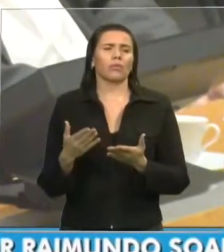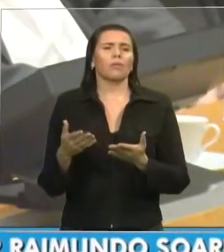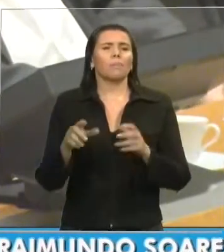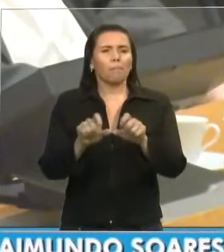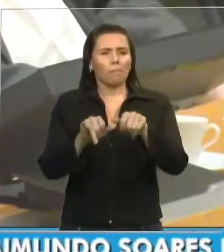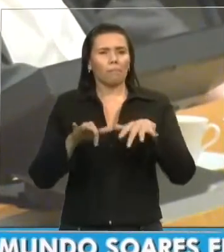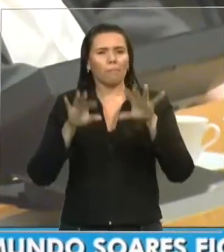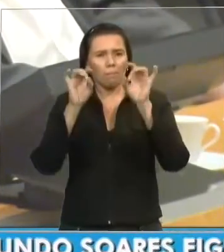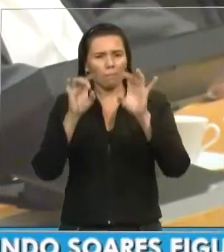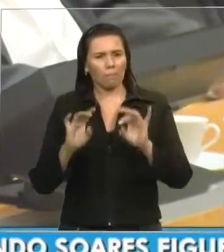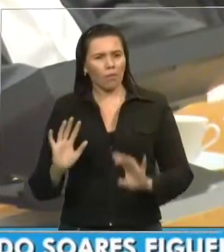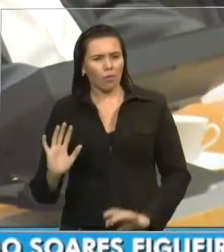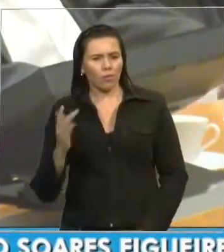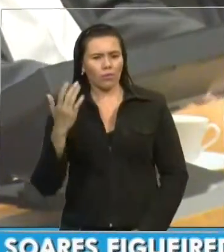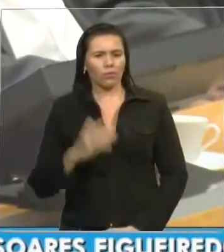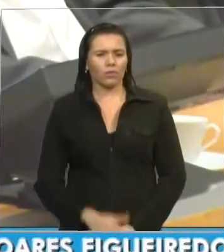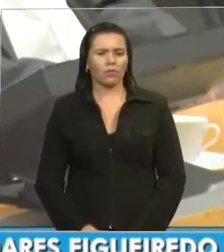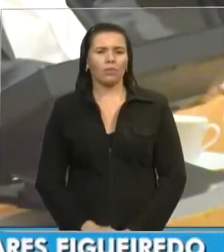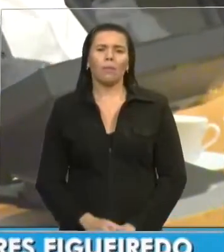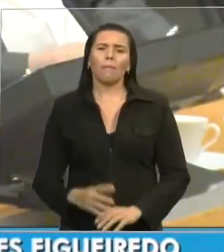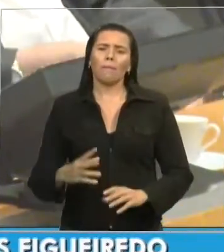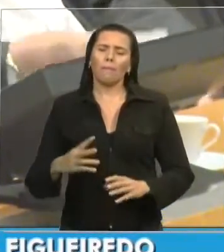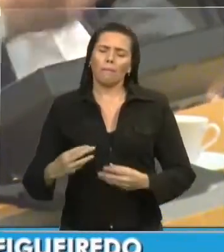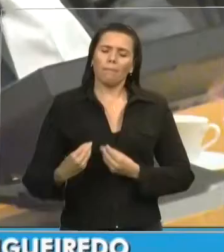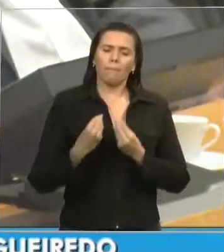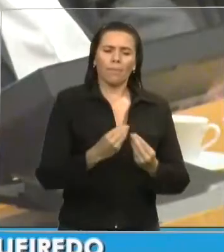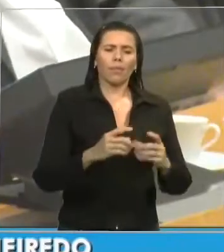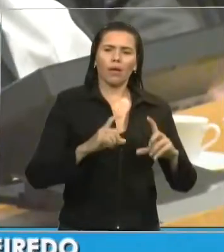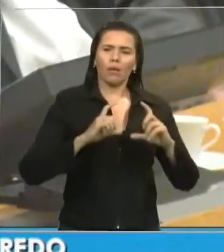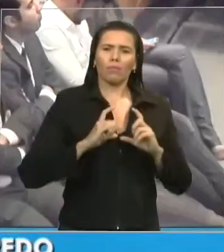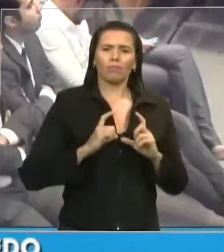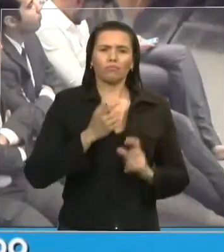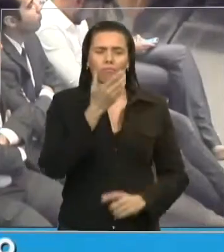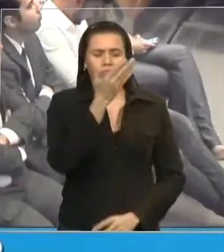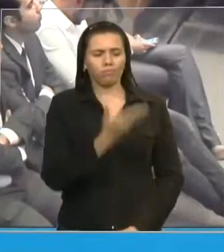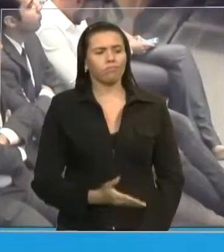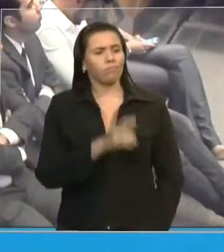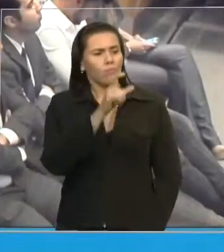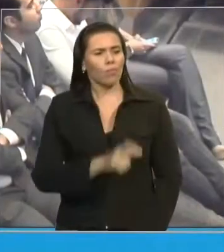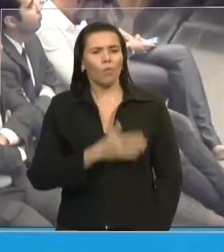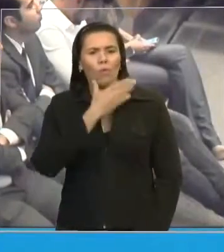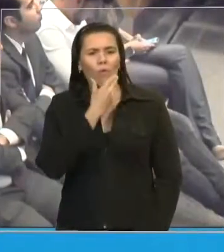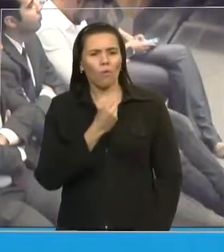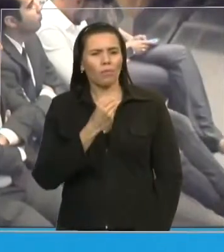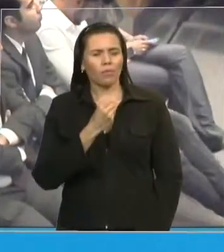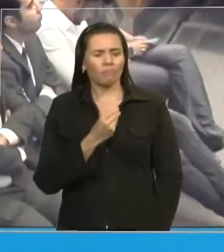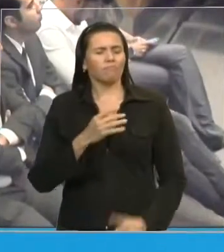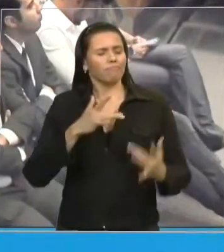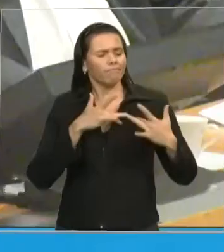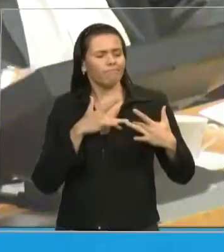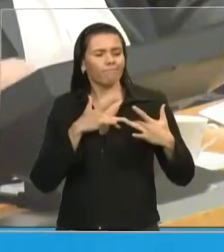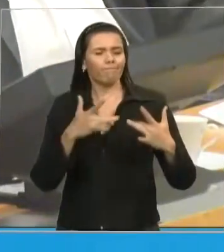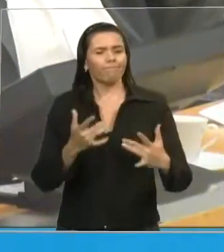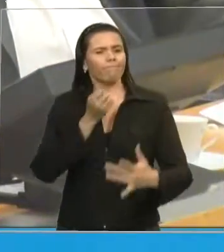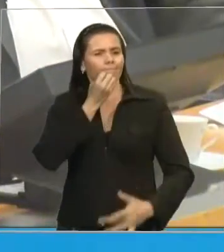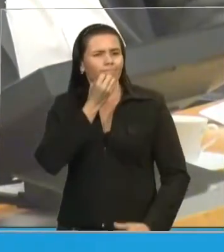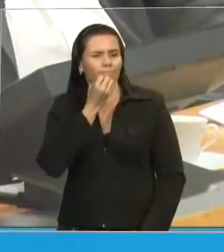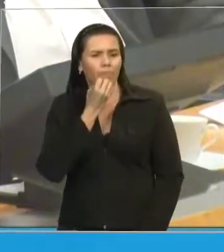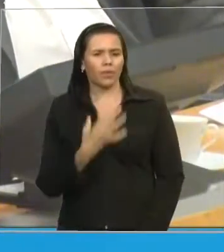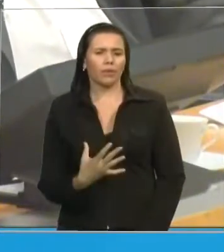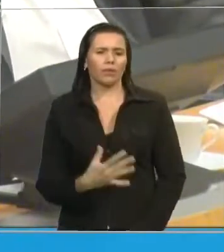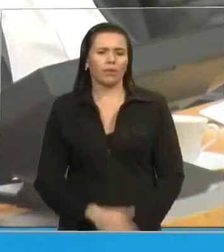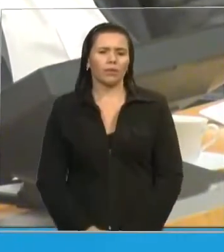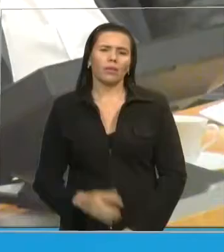homenagem a um homem de bem, a um homem que passou a vida toda, assim como o nosso amigo